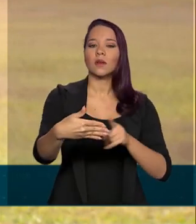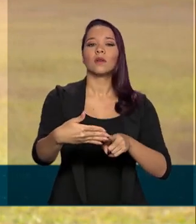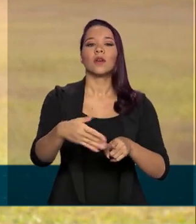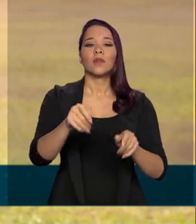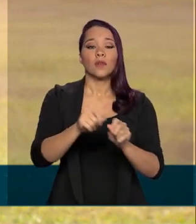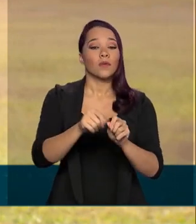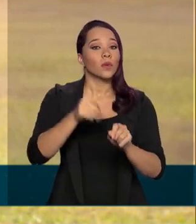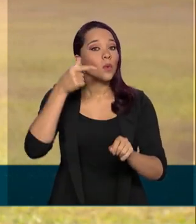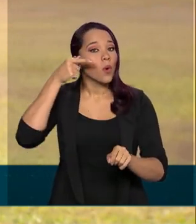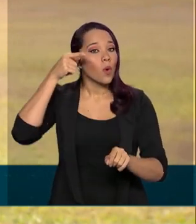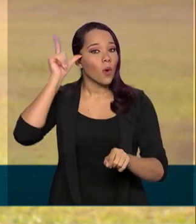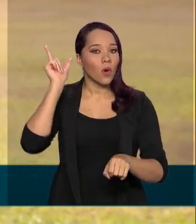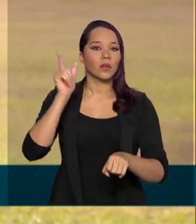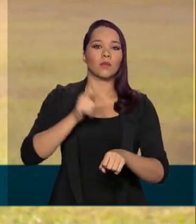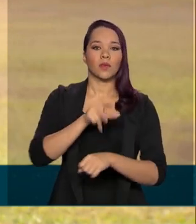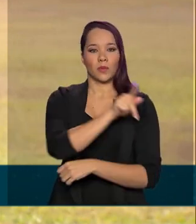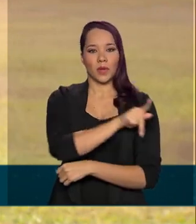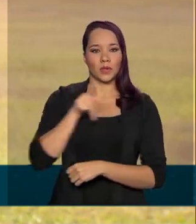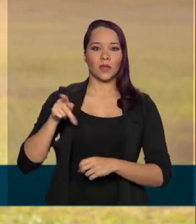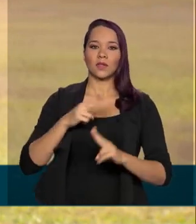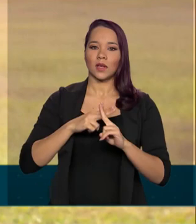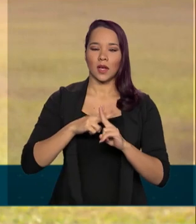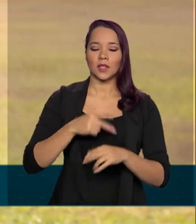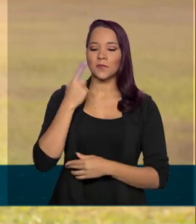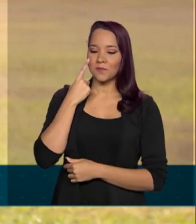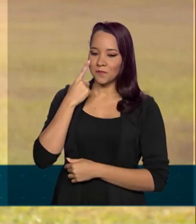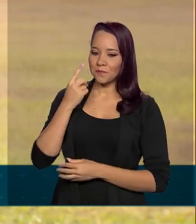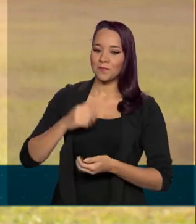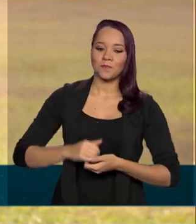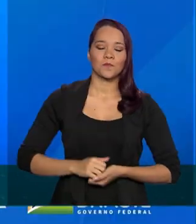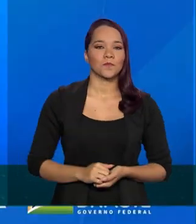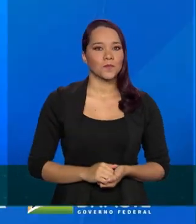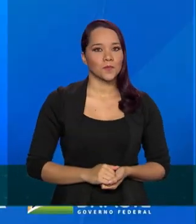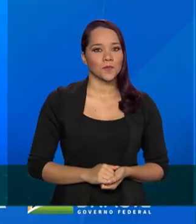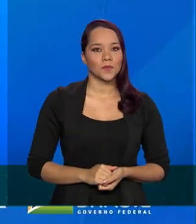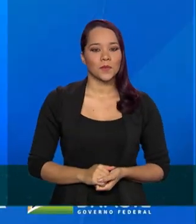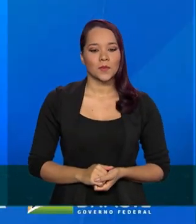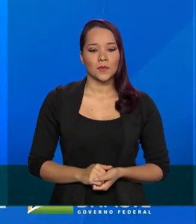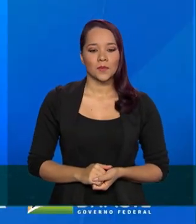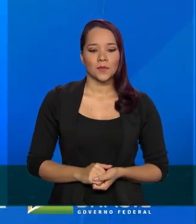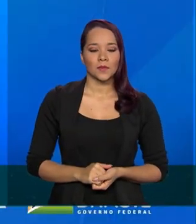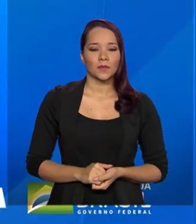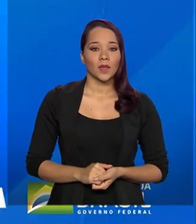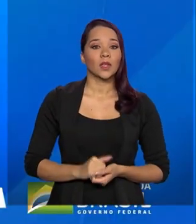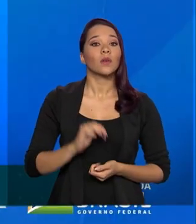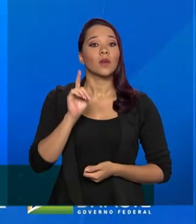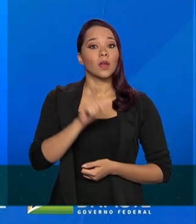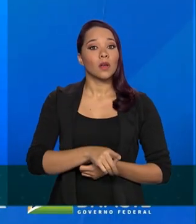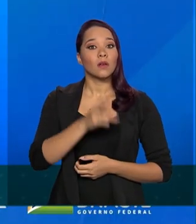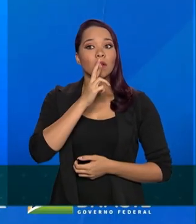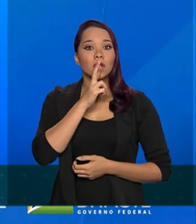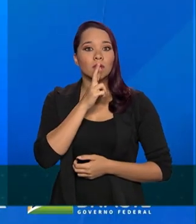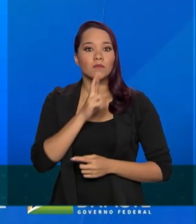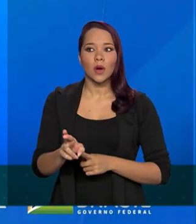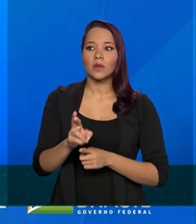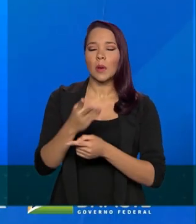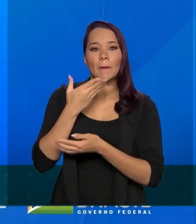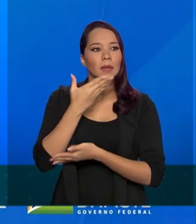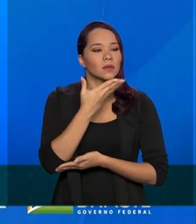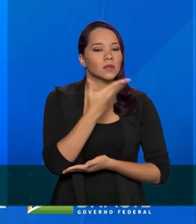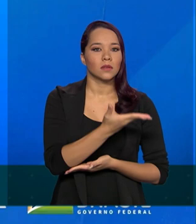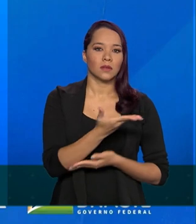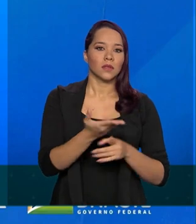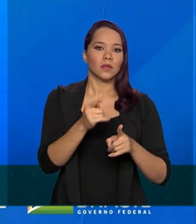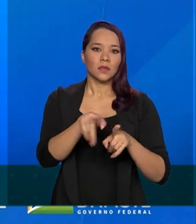foi feita ontem pelo presidente da Caixa. Vamos ouvir. Tem uma resposta à demanda da sociedade,